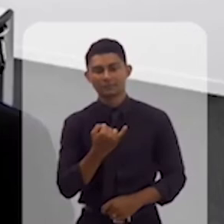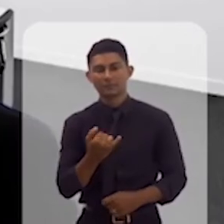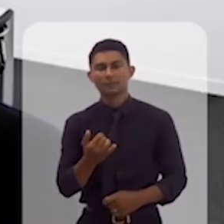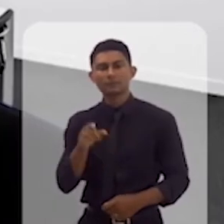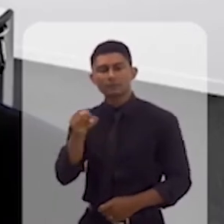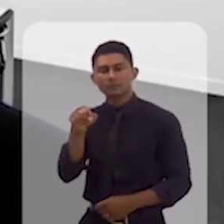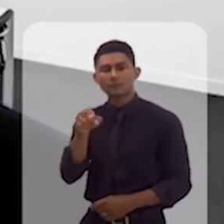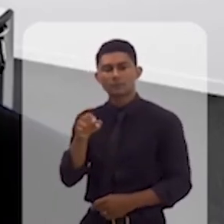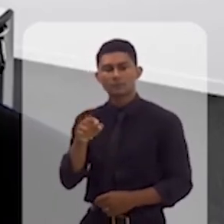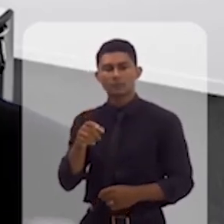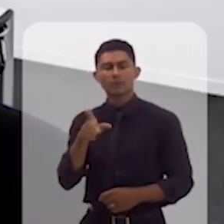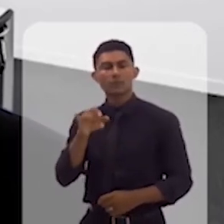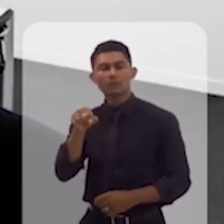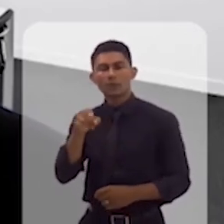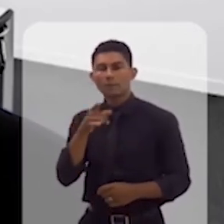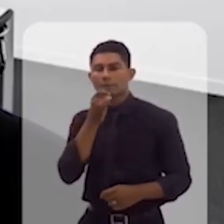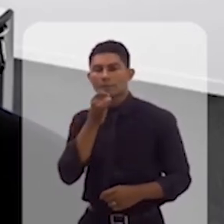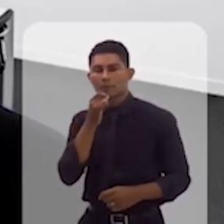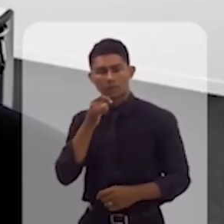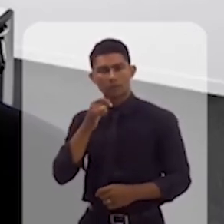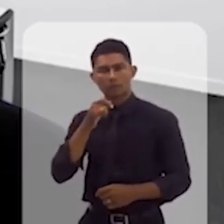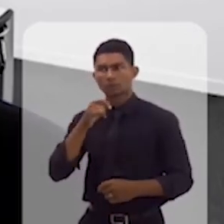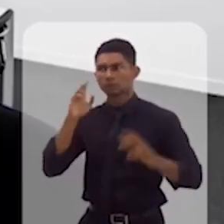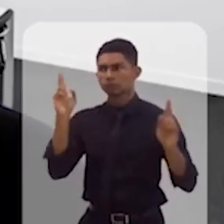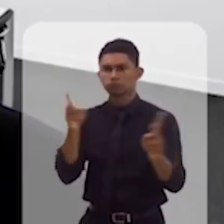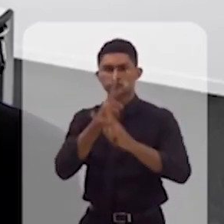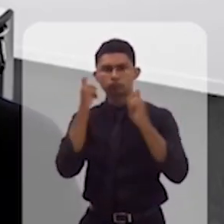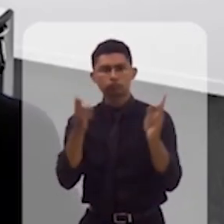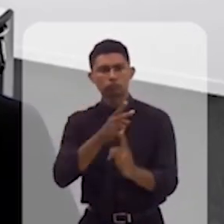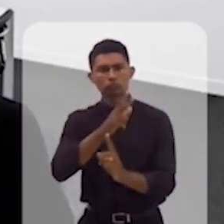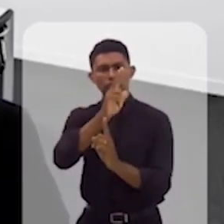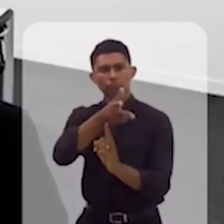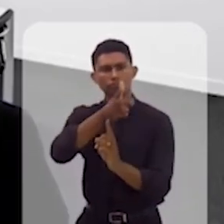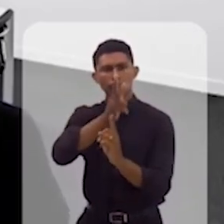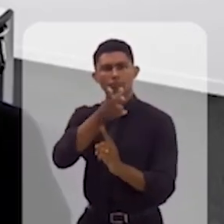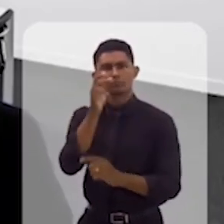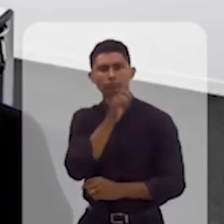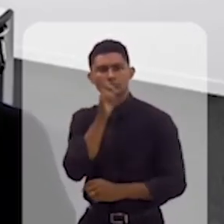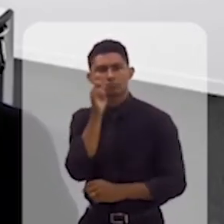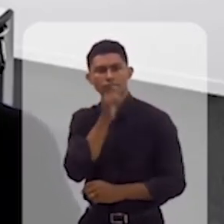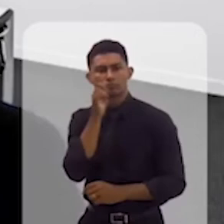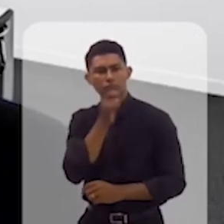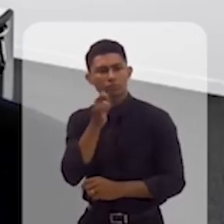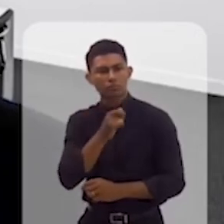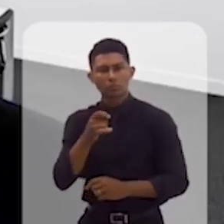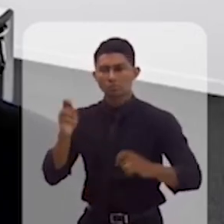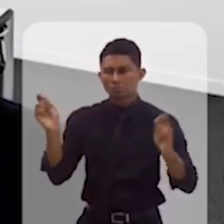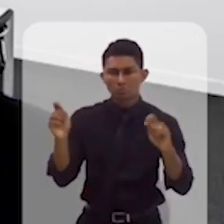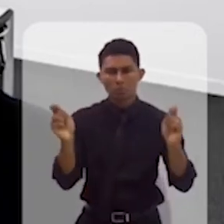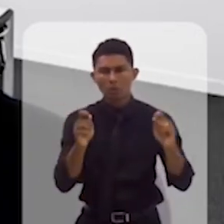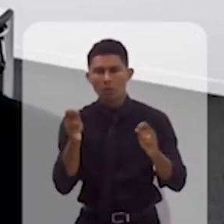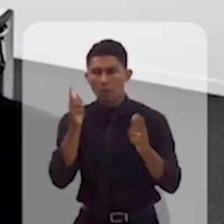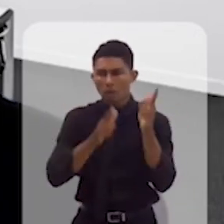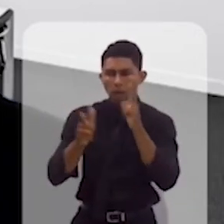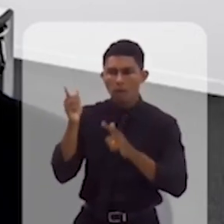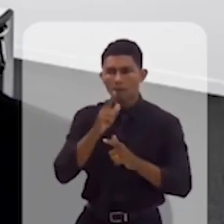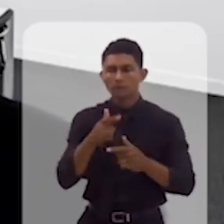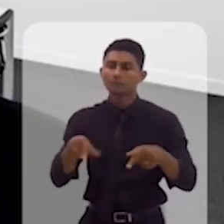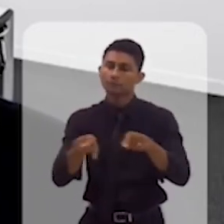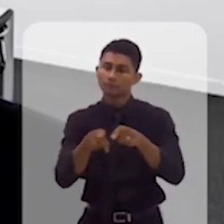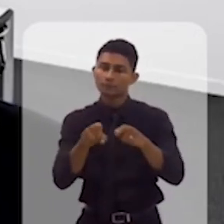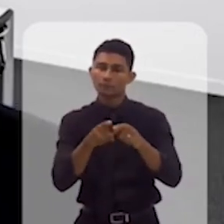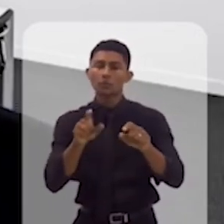do momento em que essa fonte se mostre competitiva e aí gerar energia elétrica e conectar